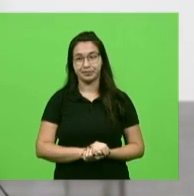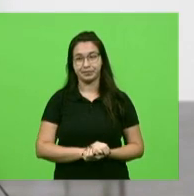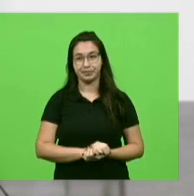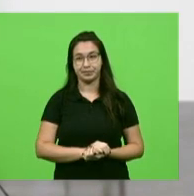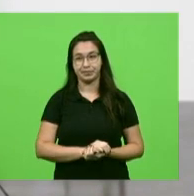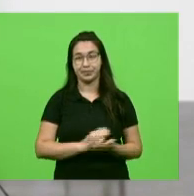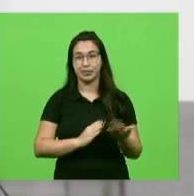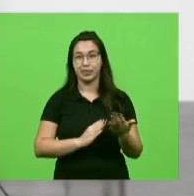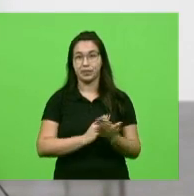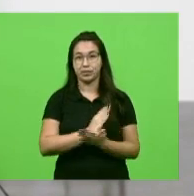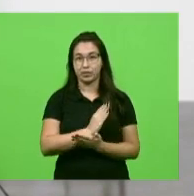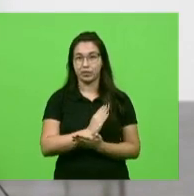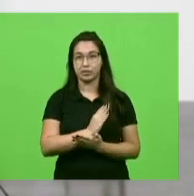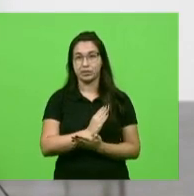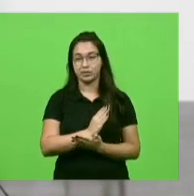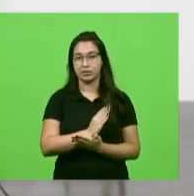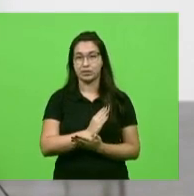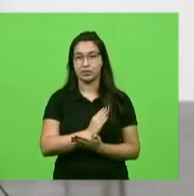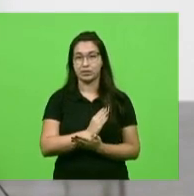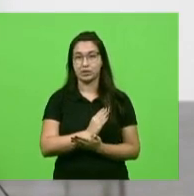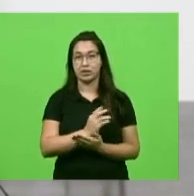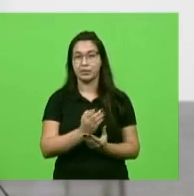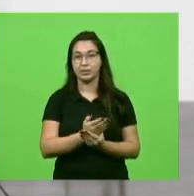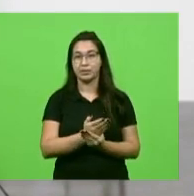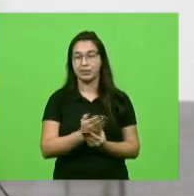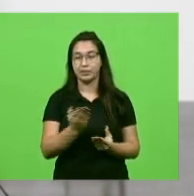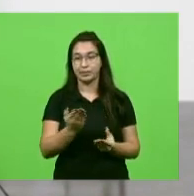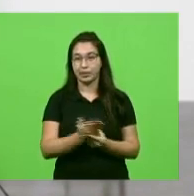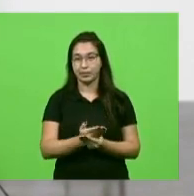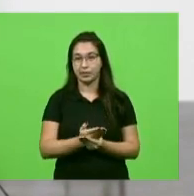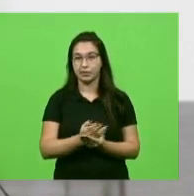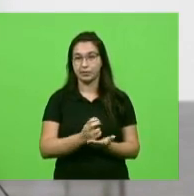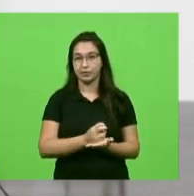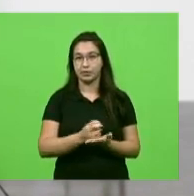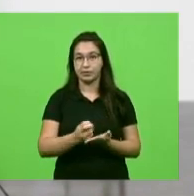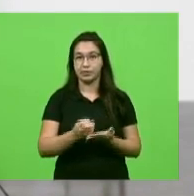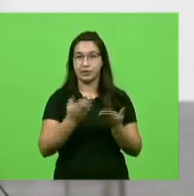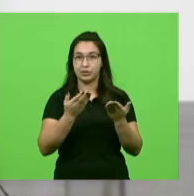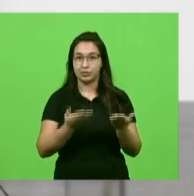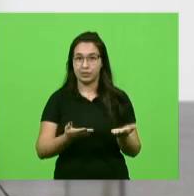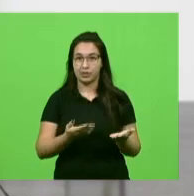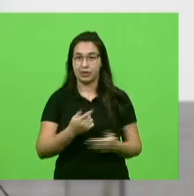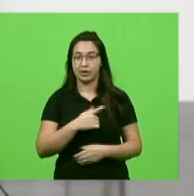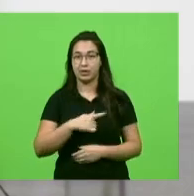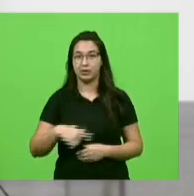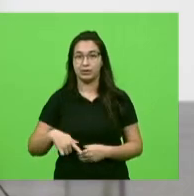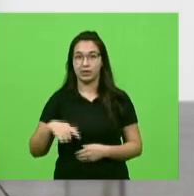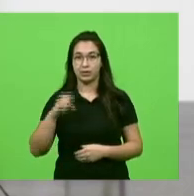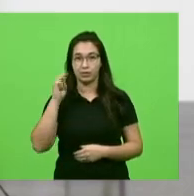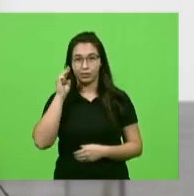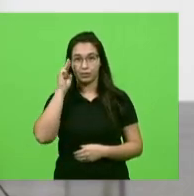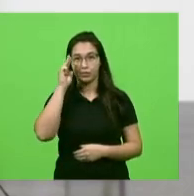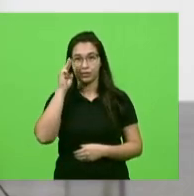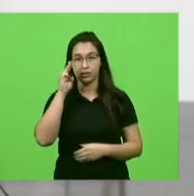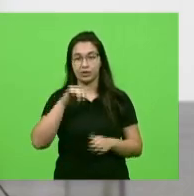a instauração de processo de impeachment em face do governador do Estado, Carlos Moisés da Silva, pelos crimes de responsabilidade